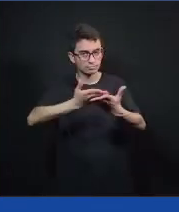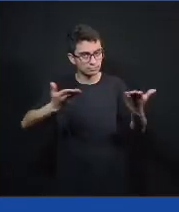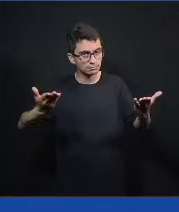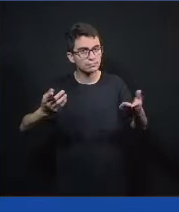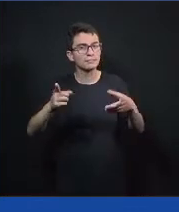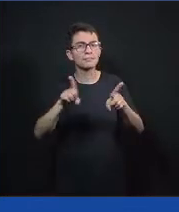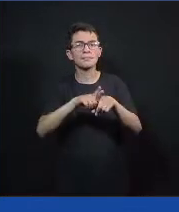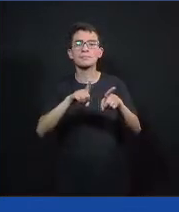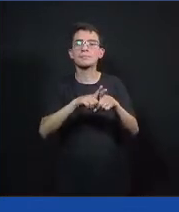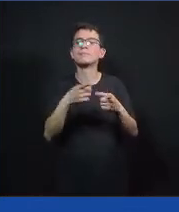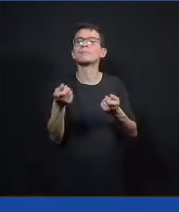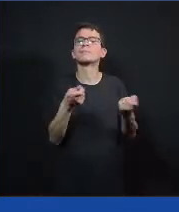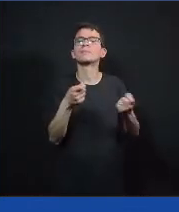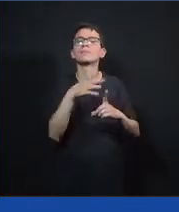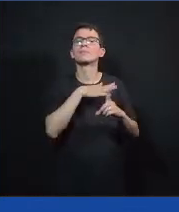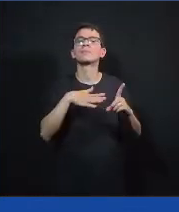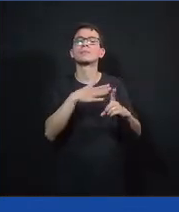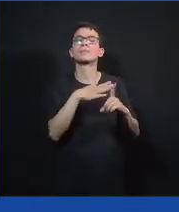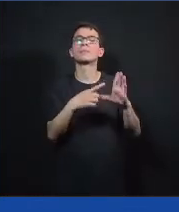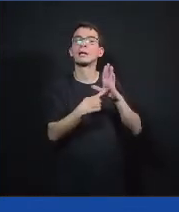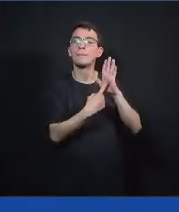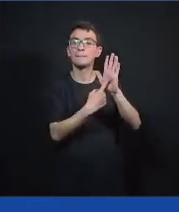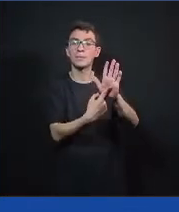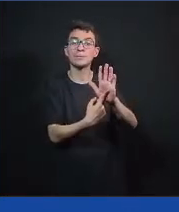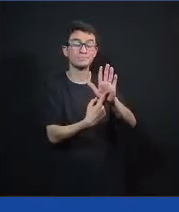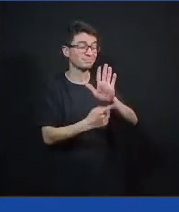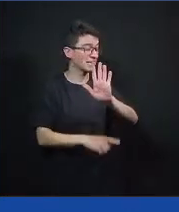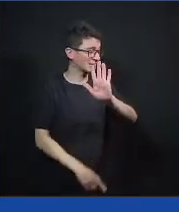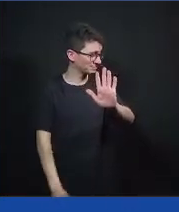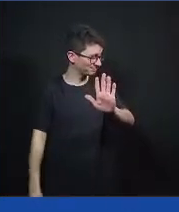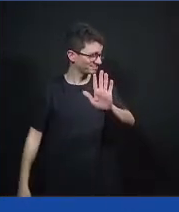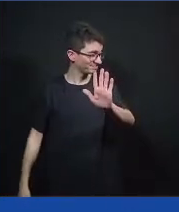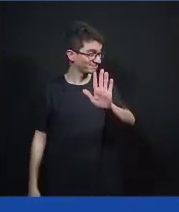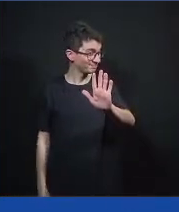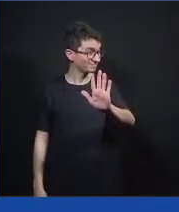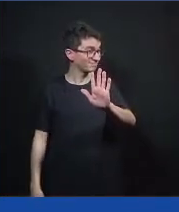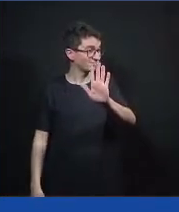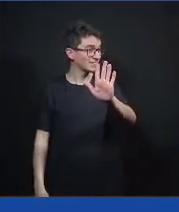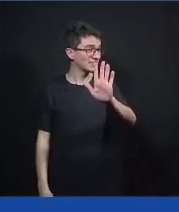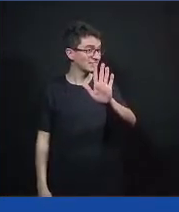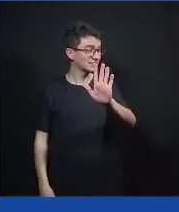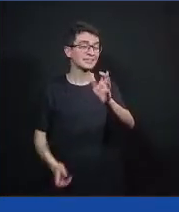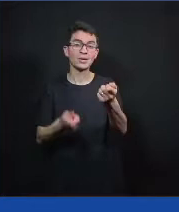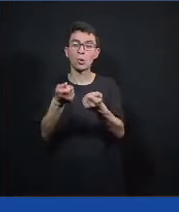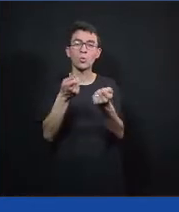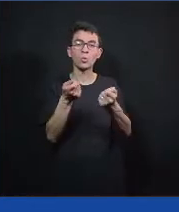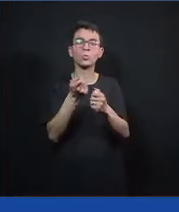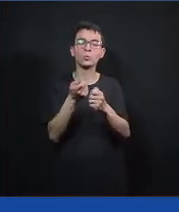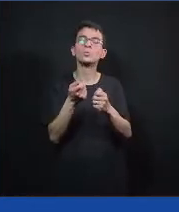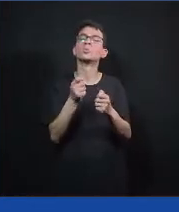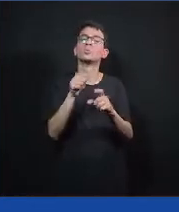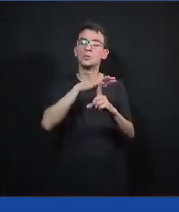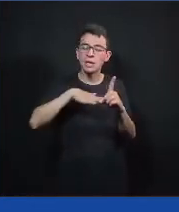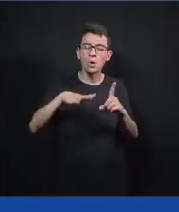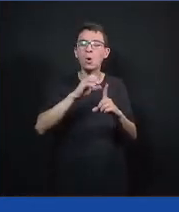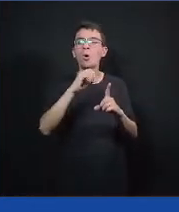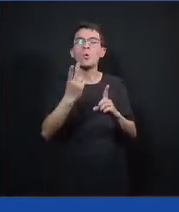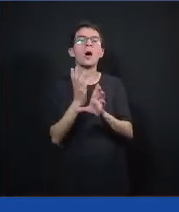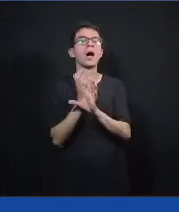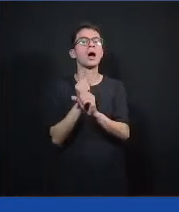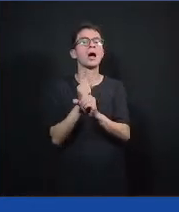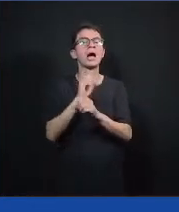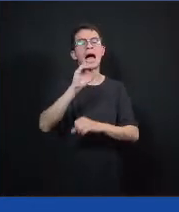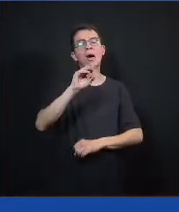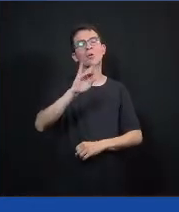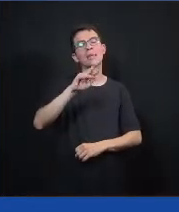transparência traz. Mas o controle social, a accountability, ela não é completa se não tiver o papel do